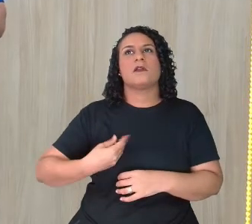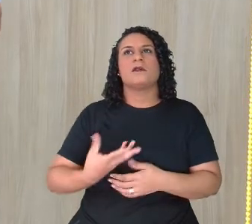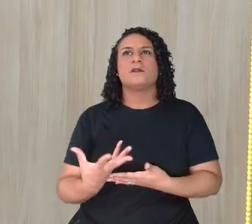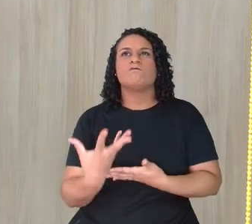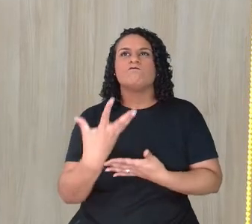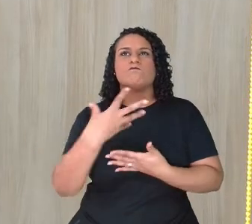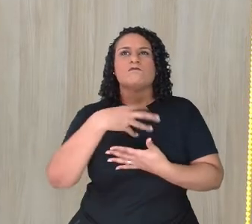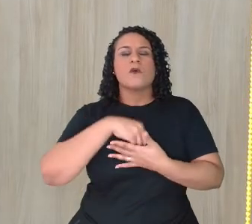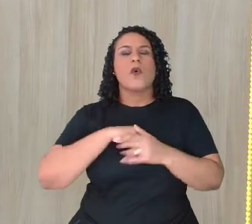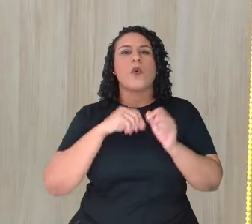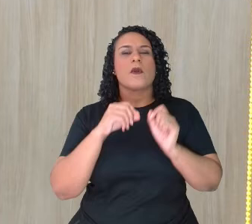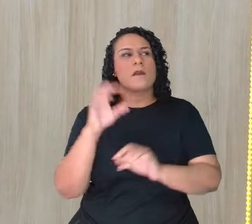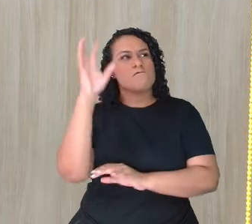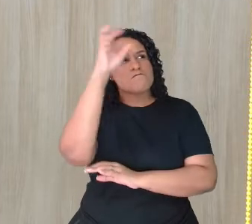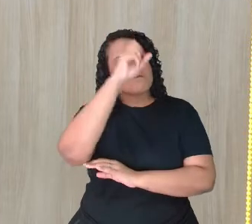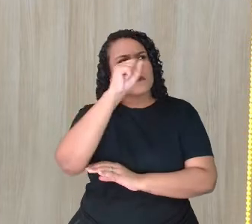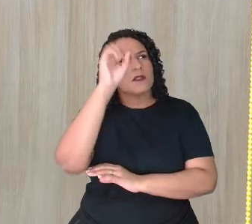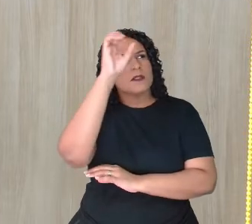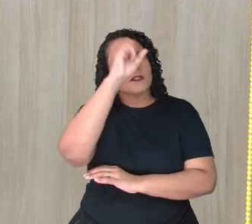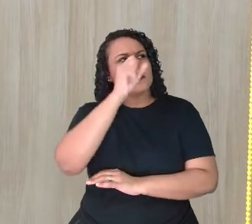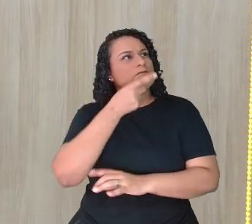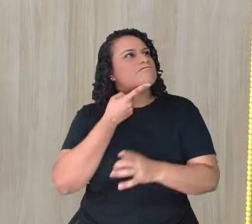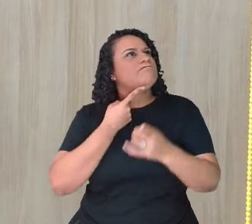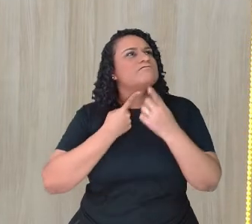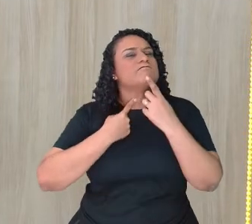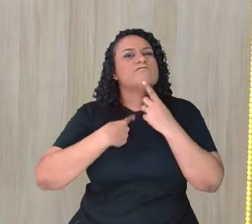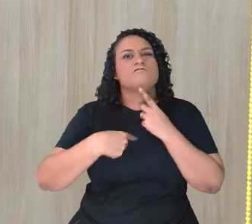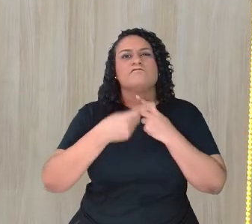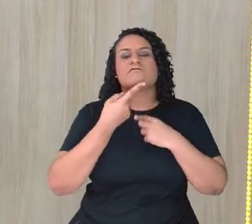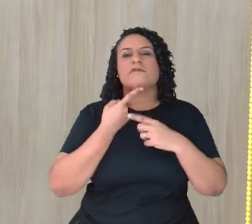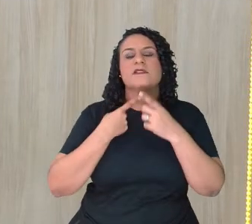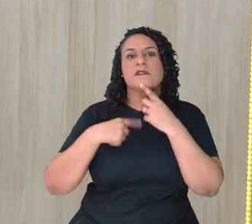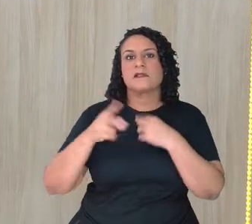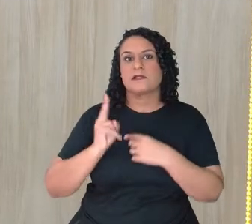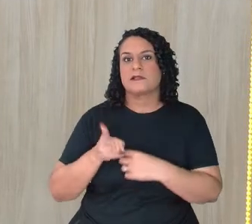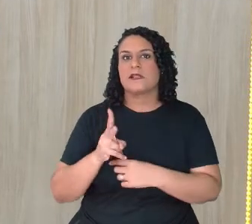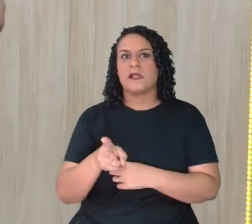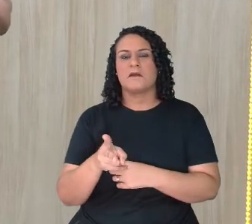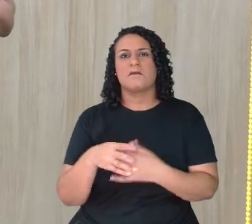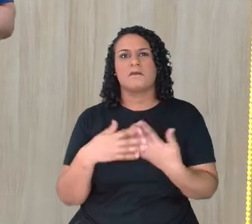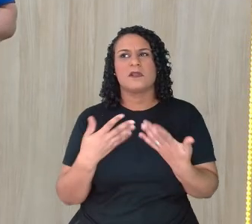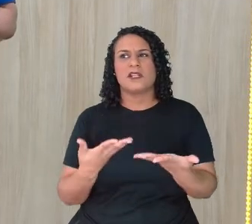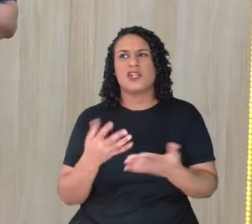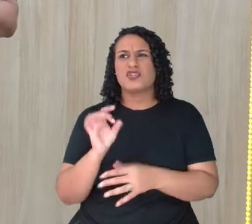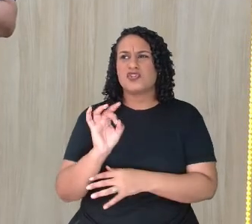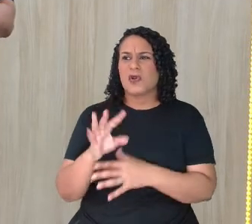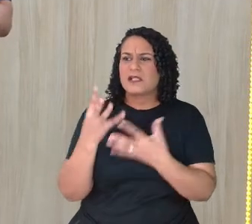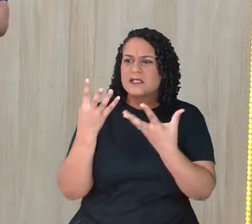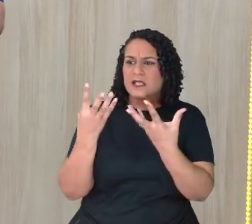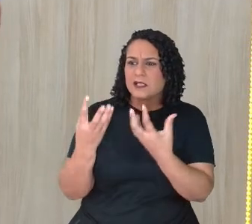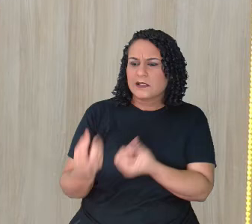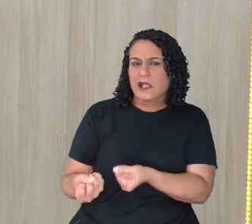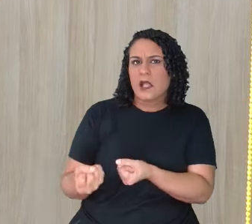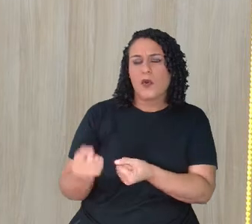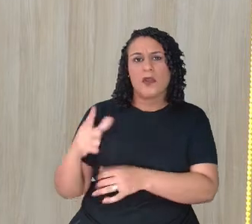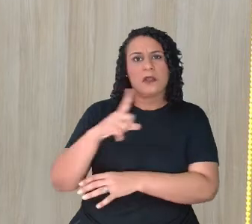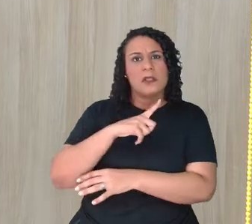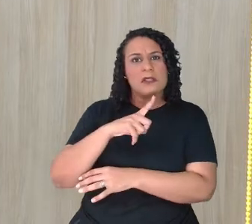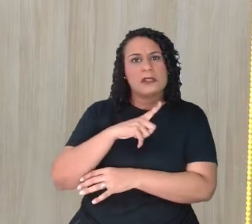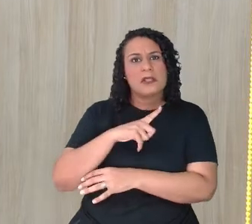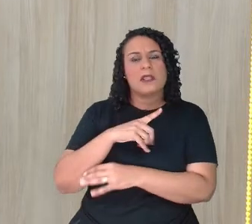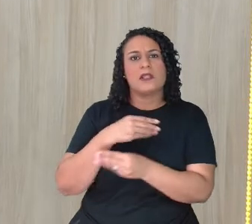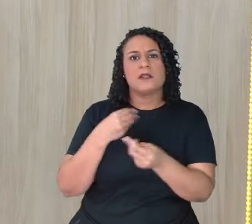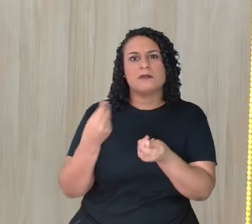de querer aprender mais, né? Nunca se contentar com aquilo que nós temos a nível